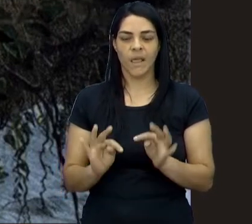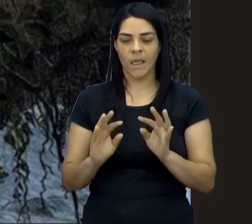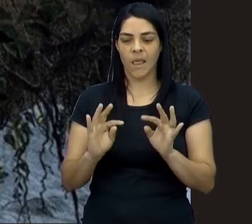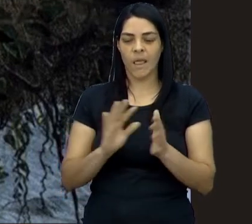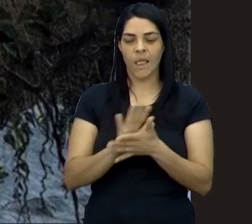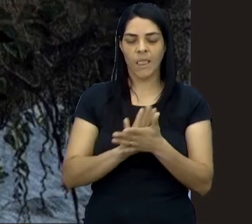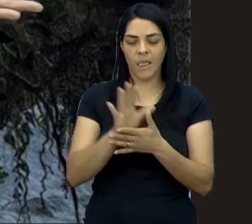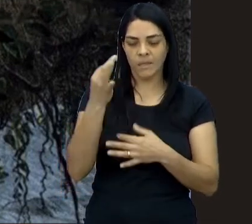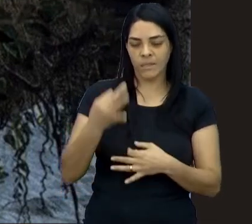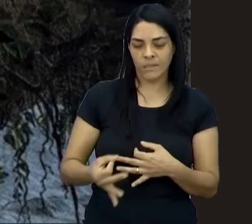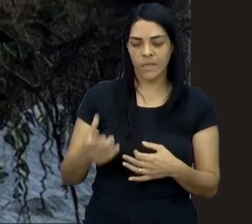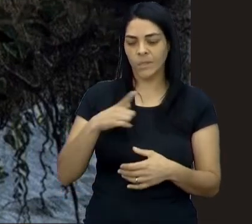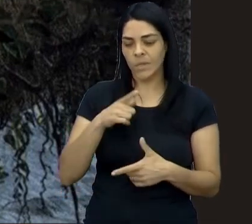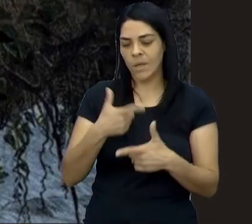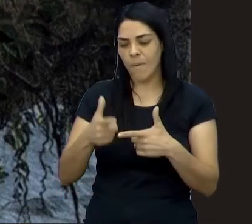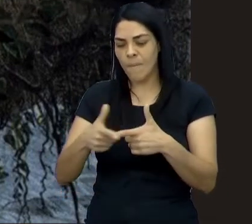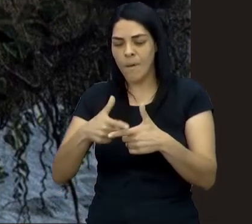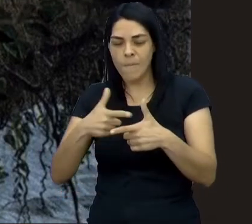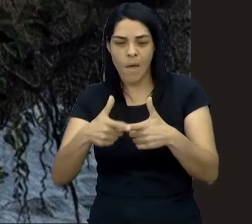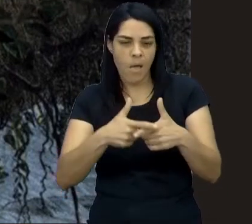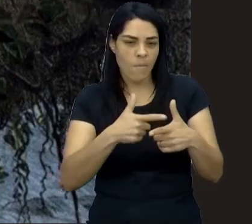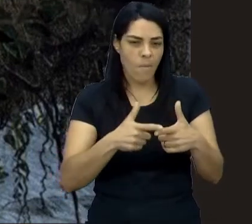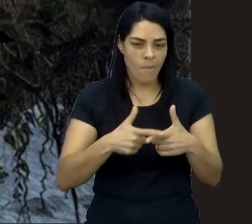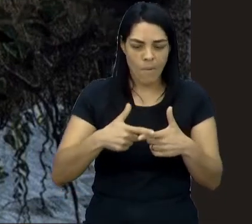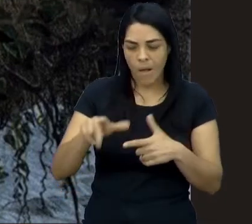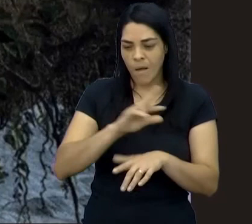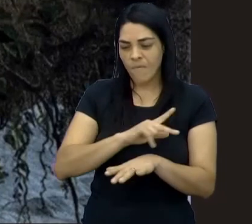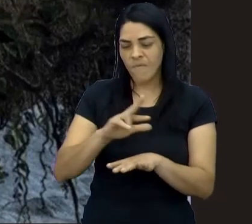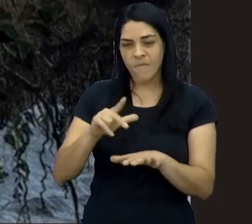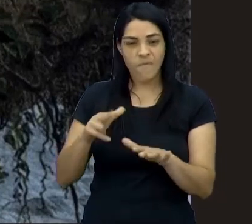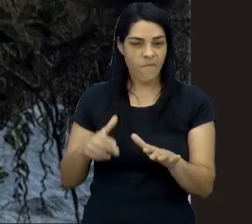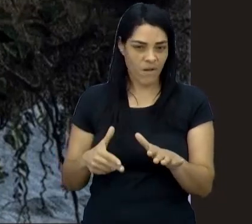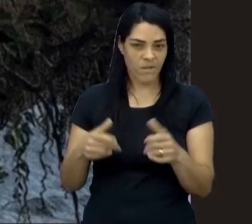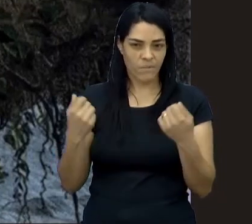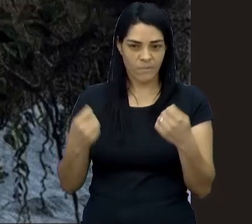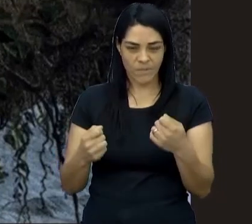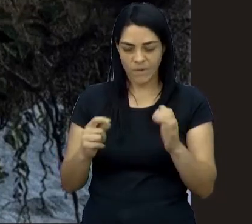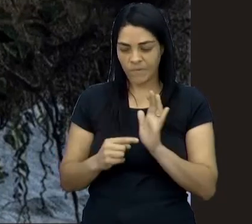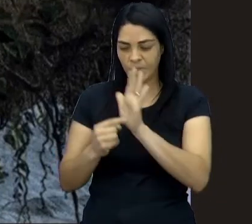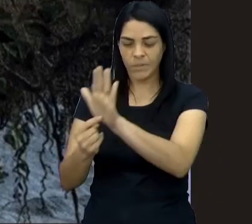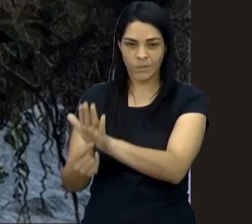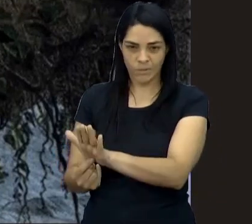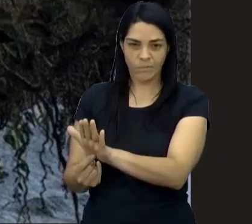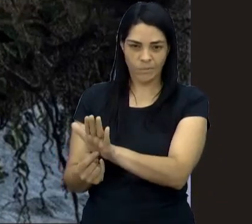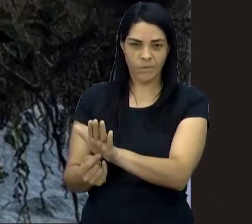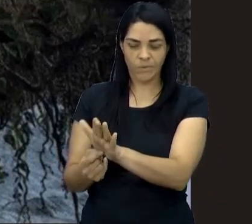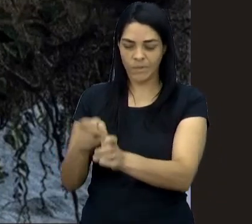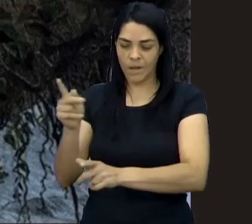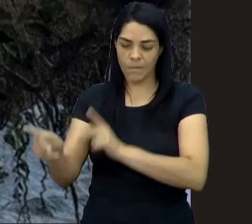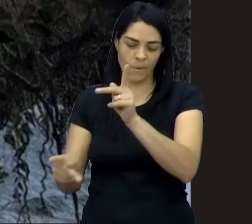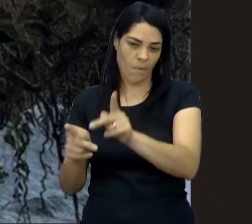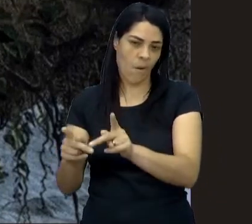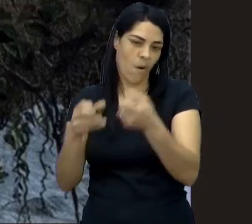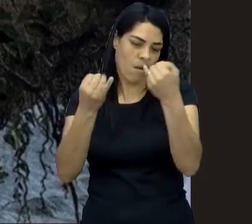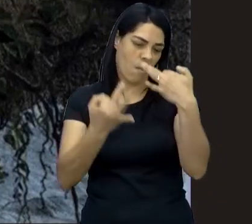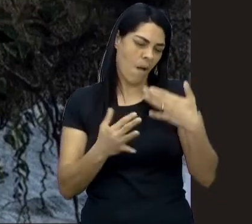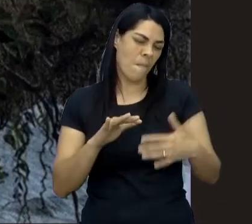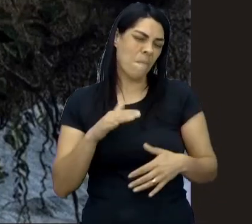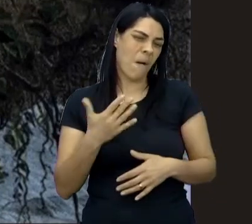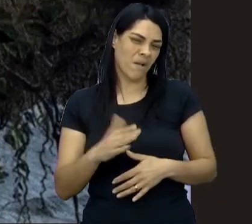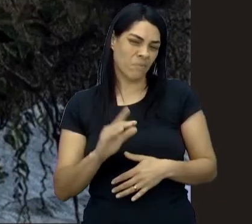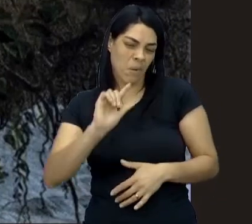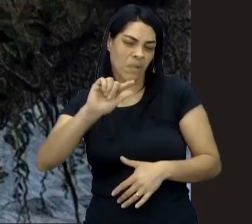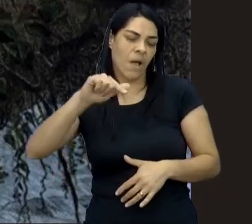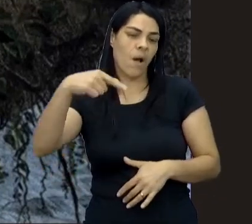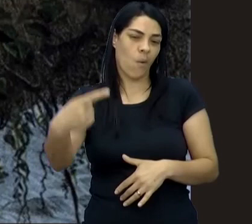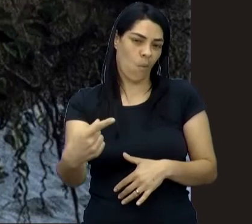eles deveriam levar à luz da civilização a Esses povos então aí eu tô explicando mais ou menos já mas